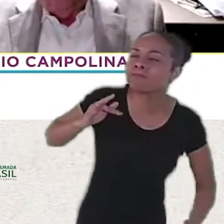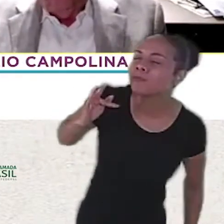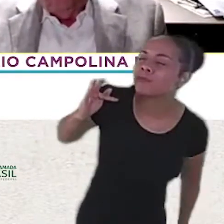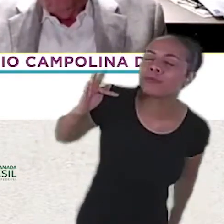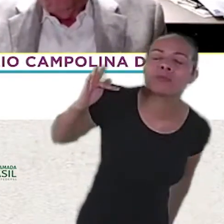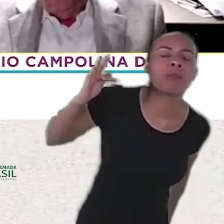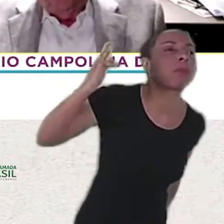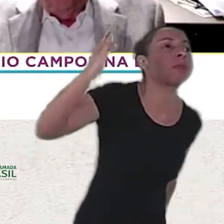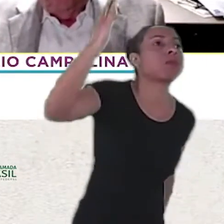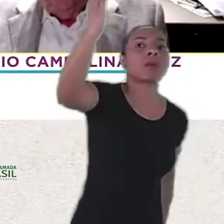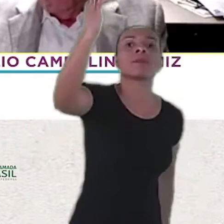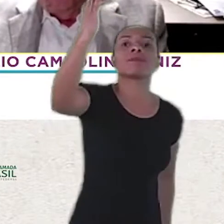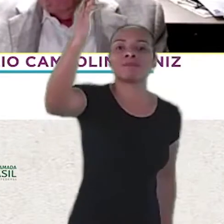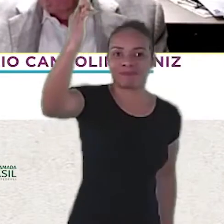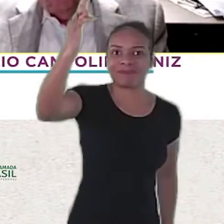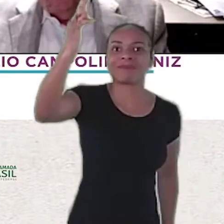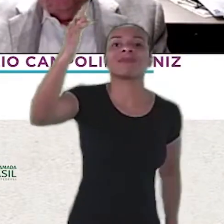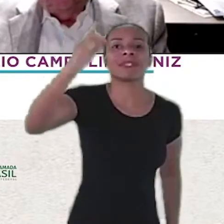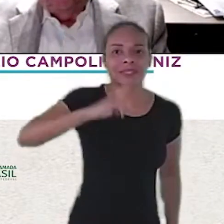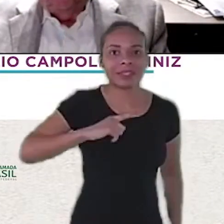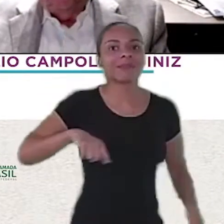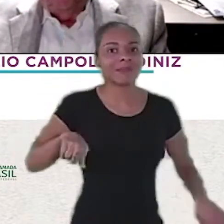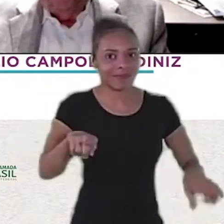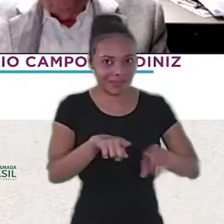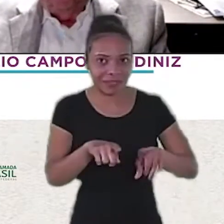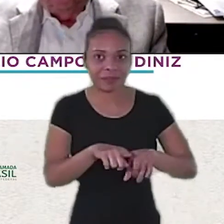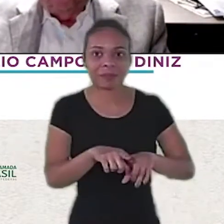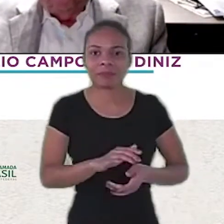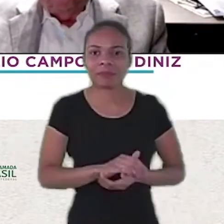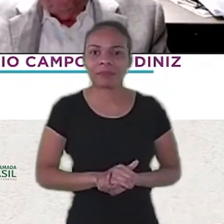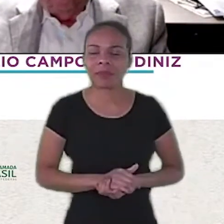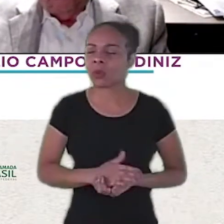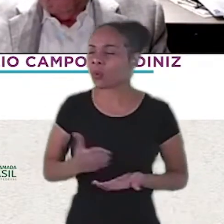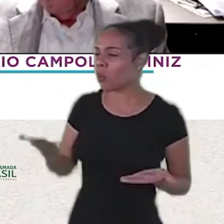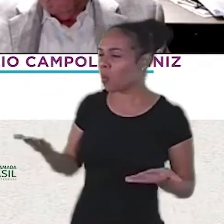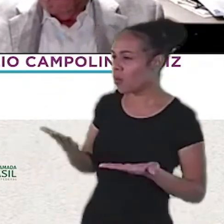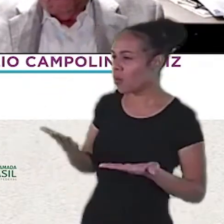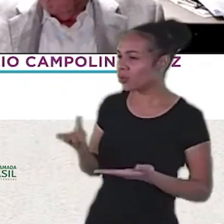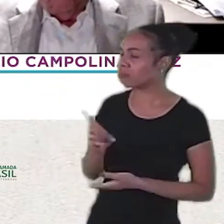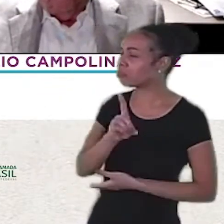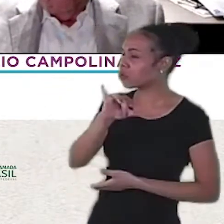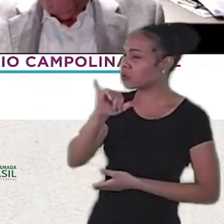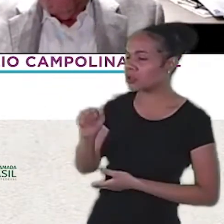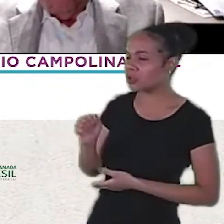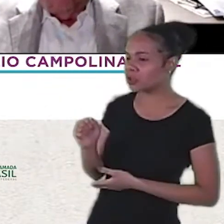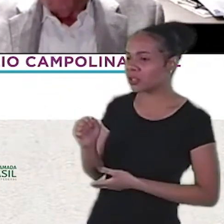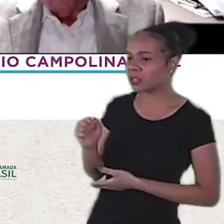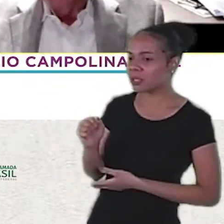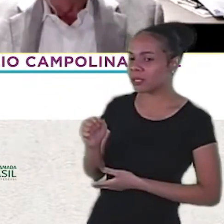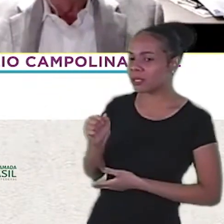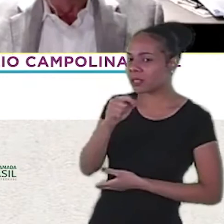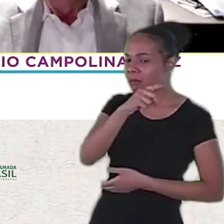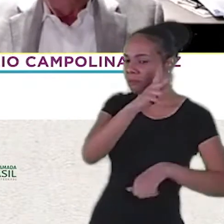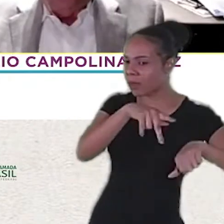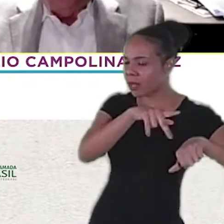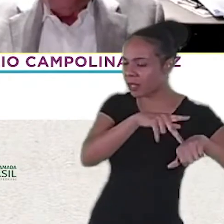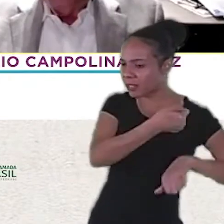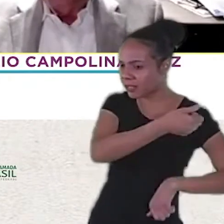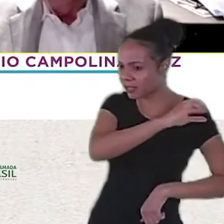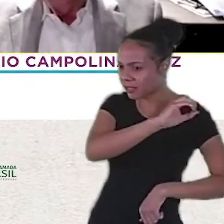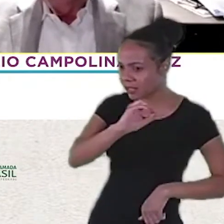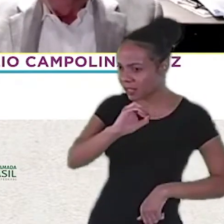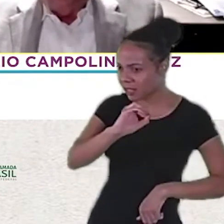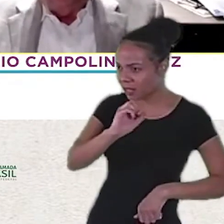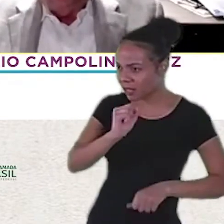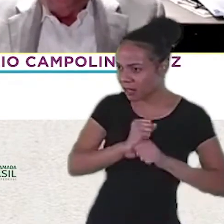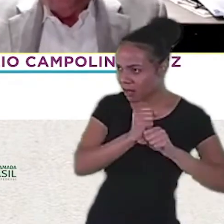Revolução. Que data nós estamos comemorando da China agora relacionada a 100 anos? Partido Comunista, criação